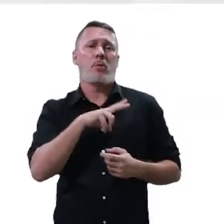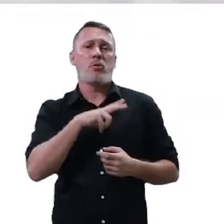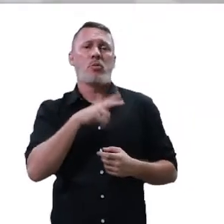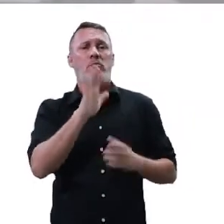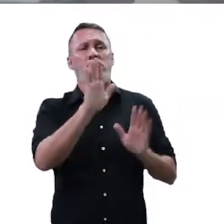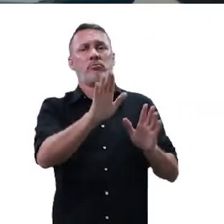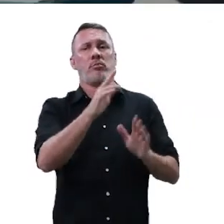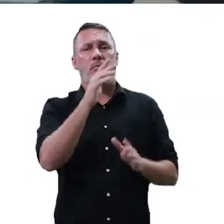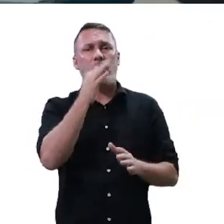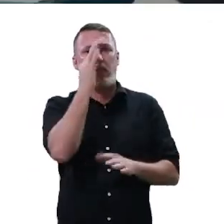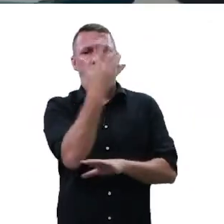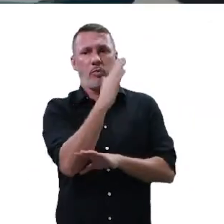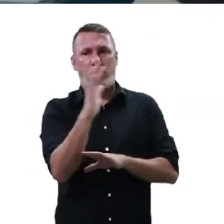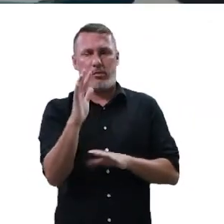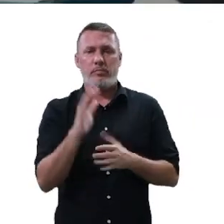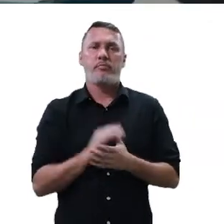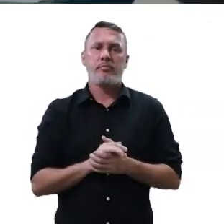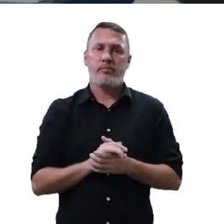singular.